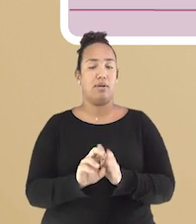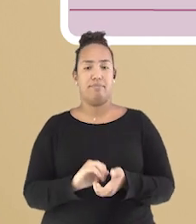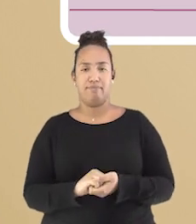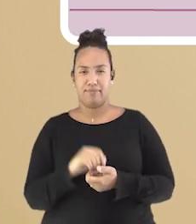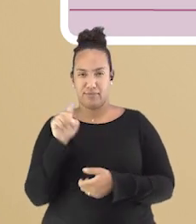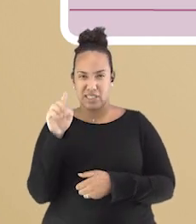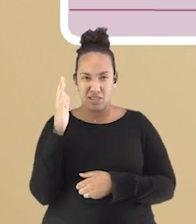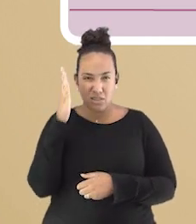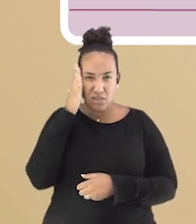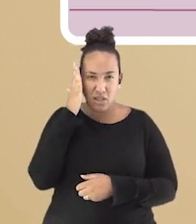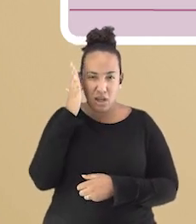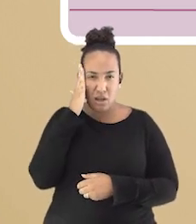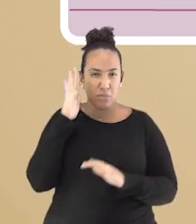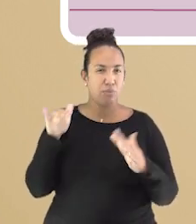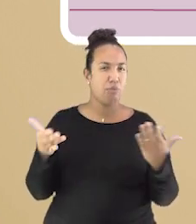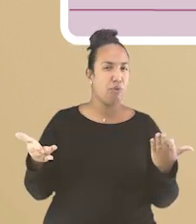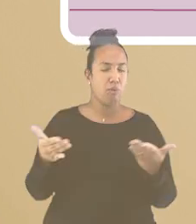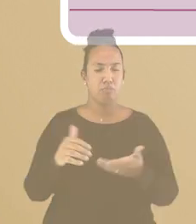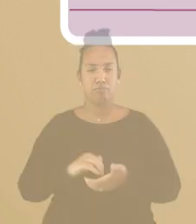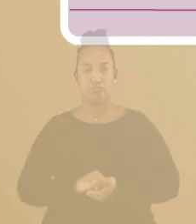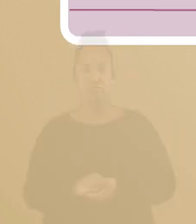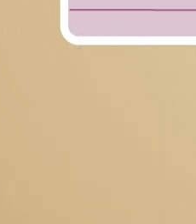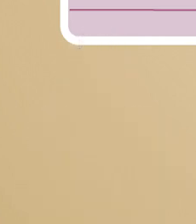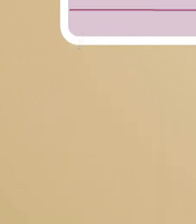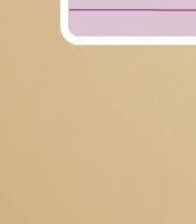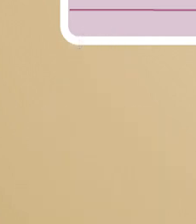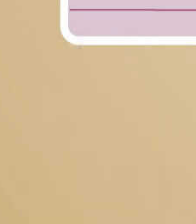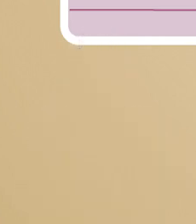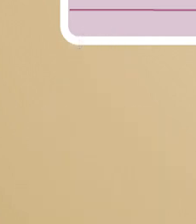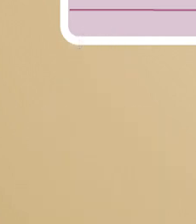sabe quais algarismos são esses?